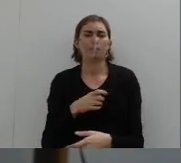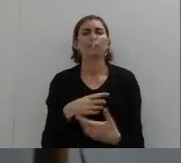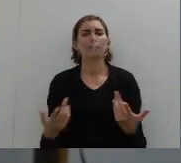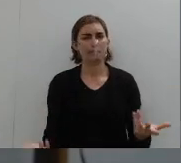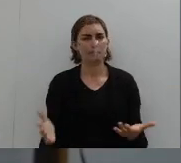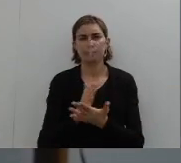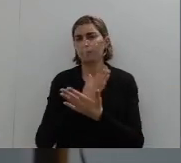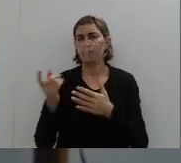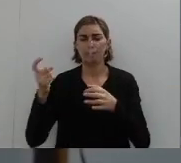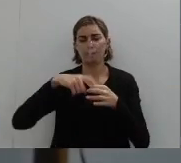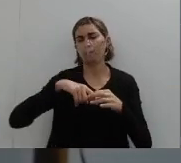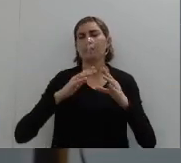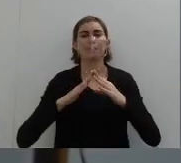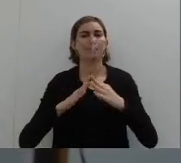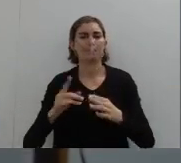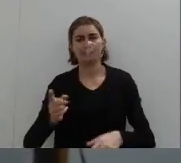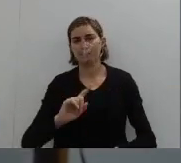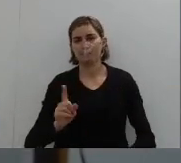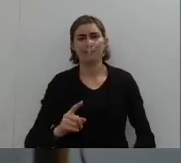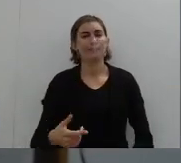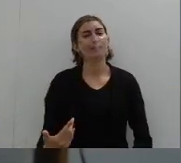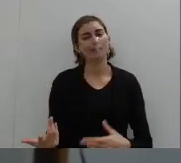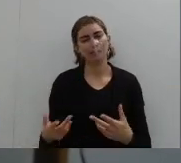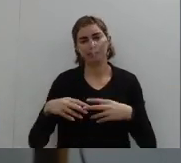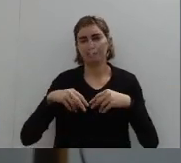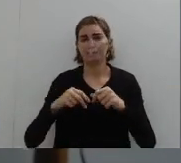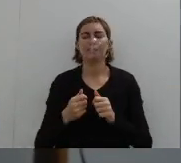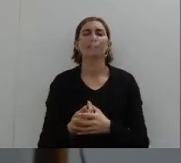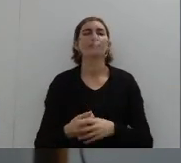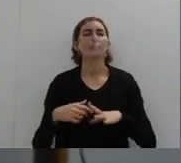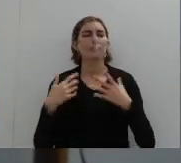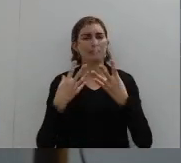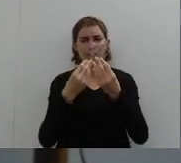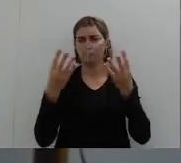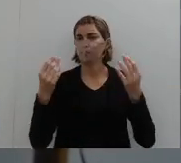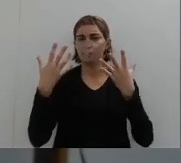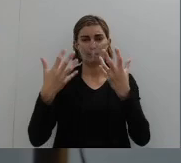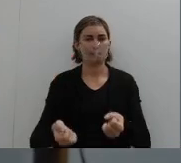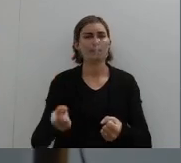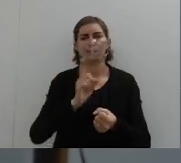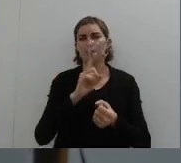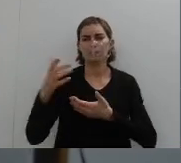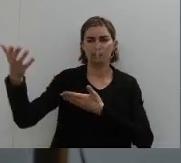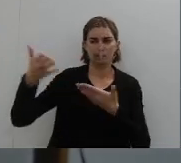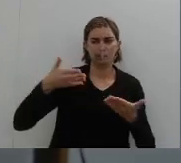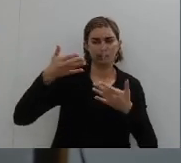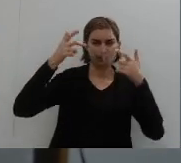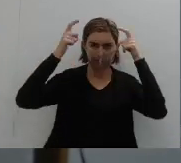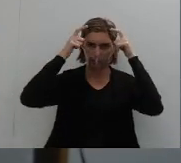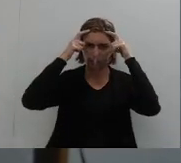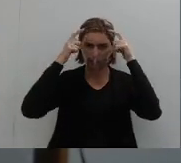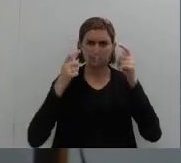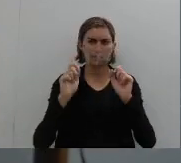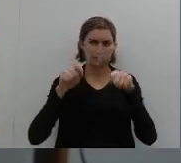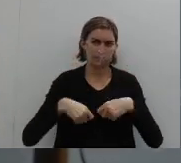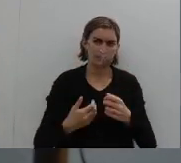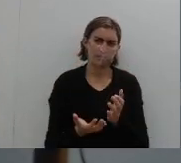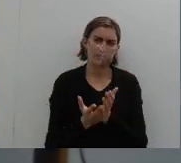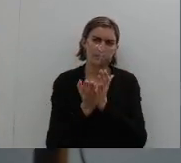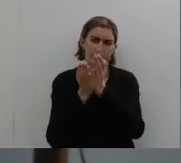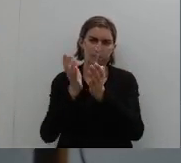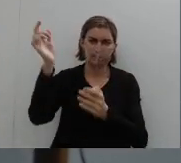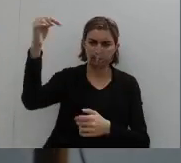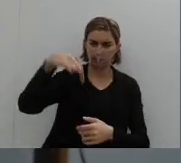talvez, de não voltarem mais para suas terras. Então, assim, muitos não aceitaram os convites dos reis para poderem